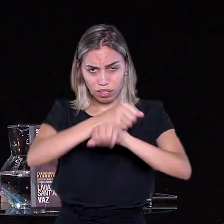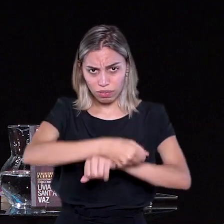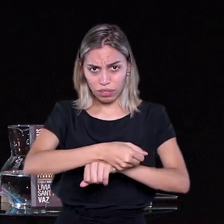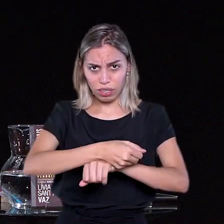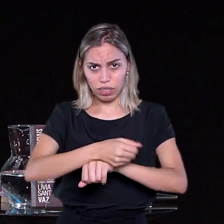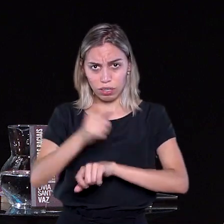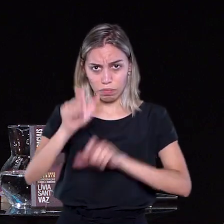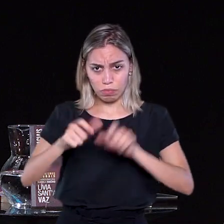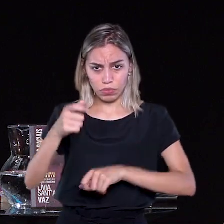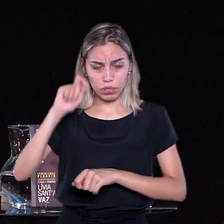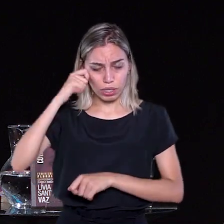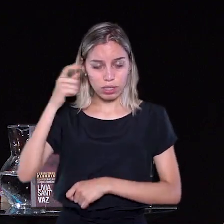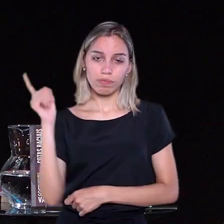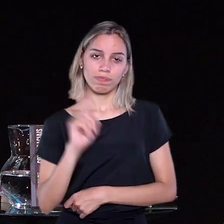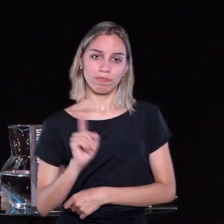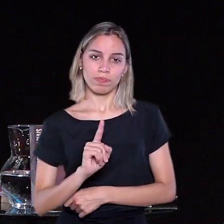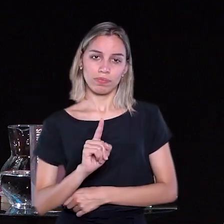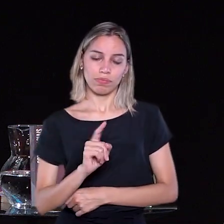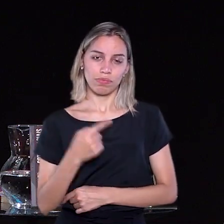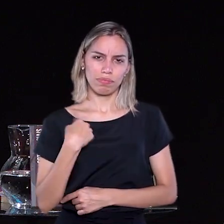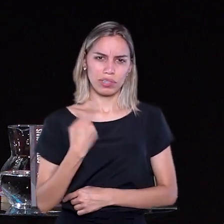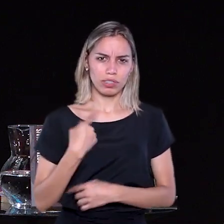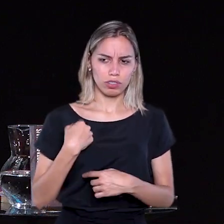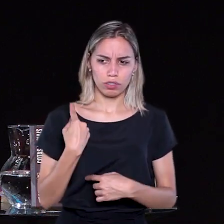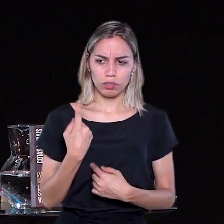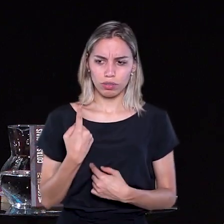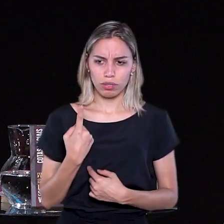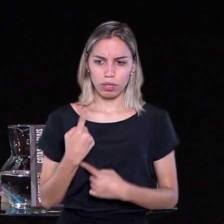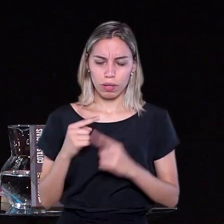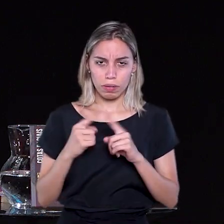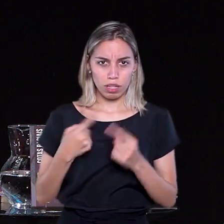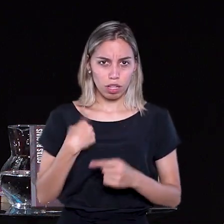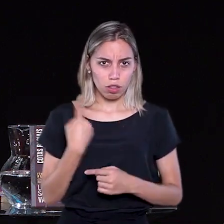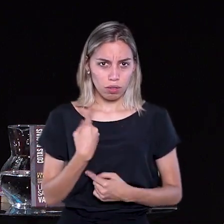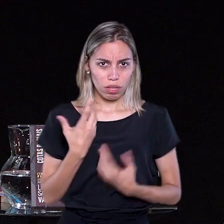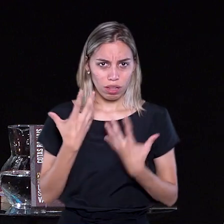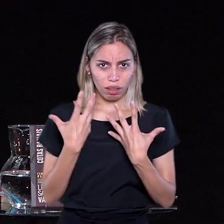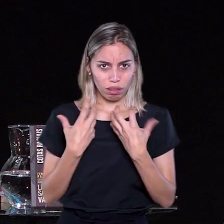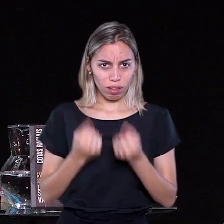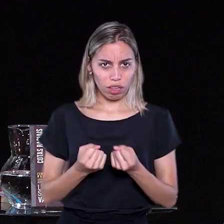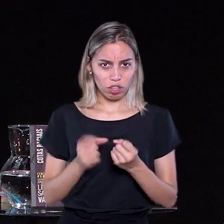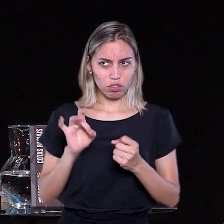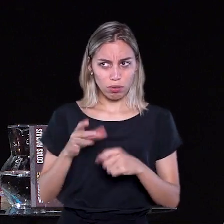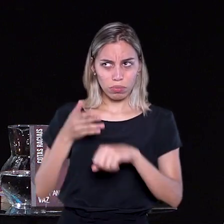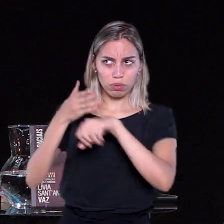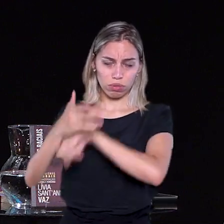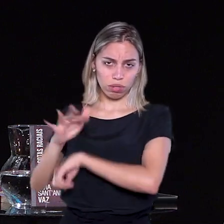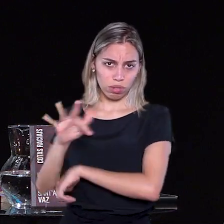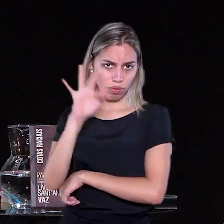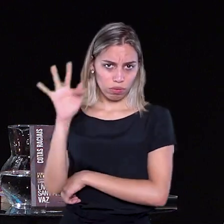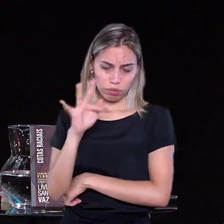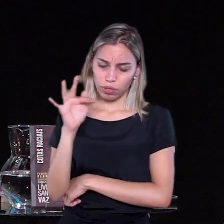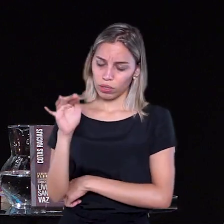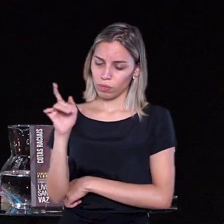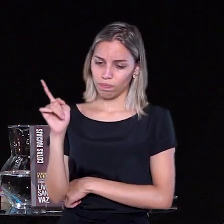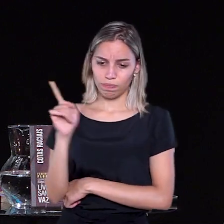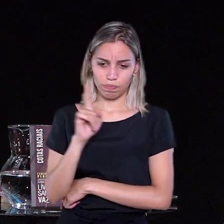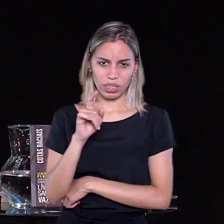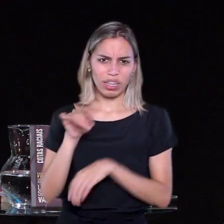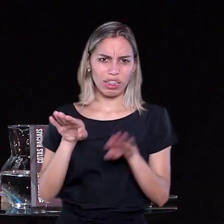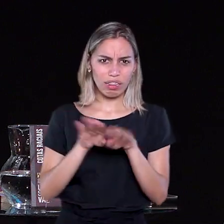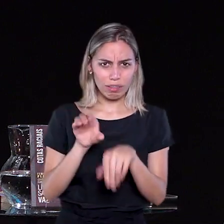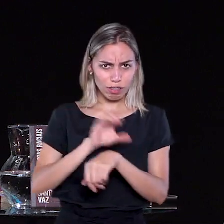não podemos nos contentar com cotas raciais apenas para acesso ao ensino superior e a